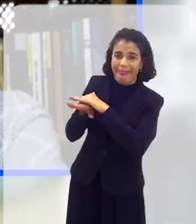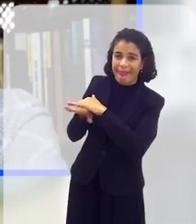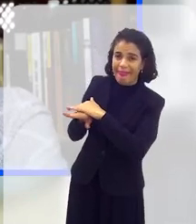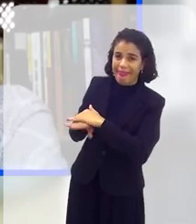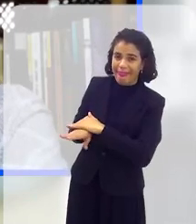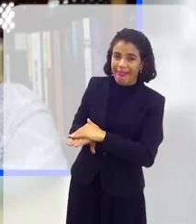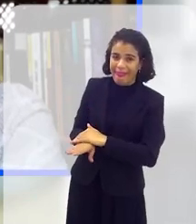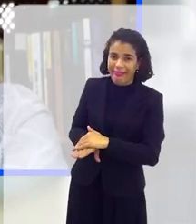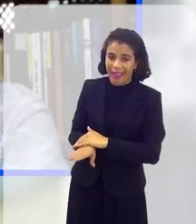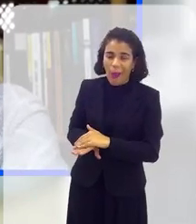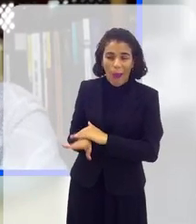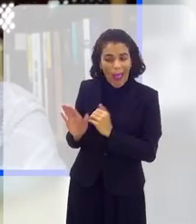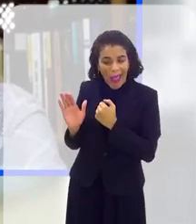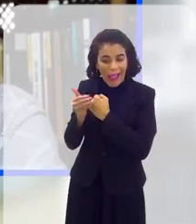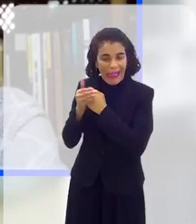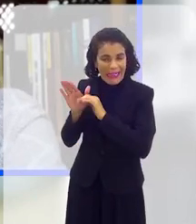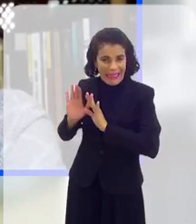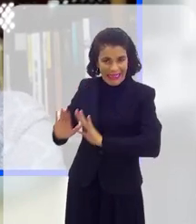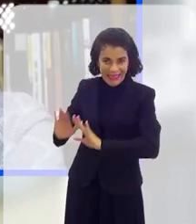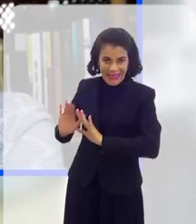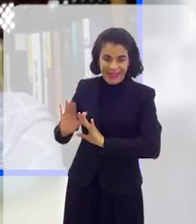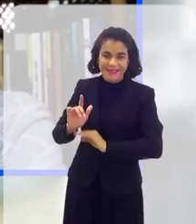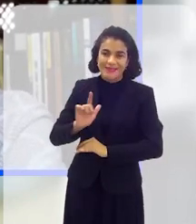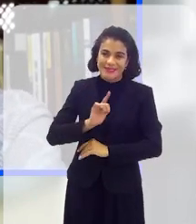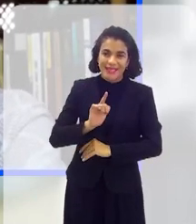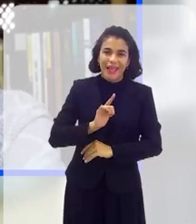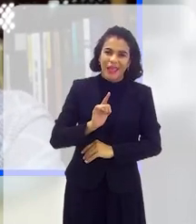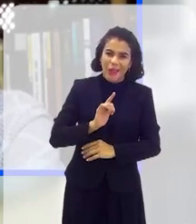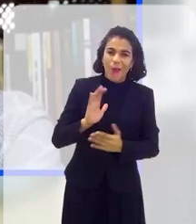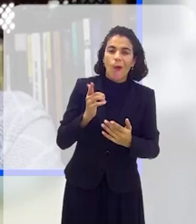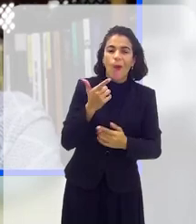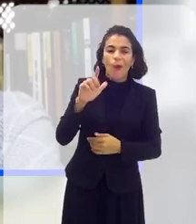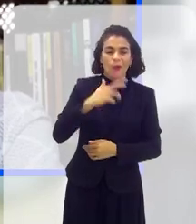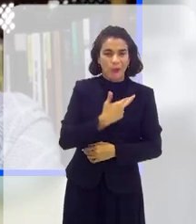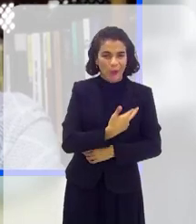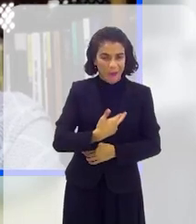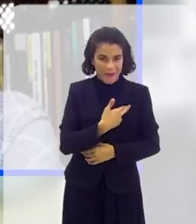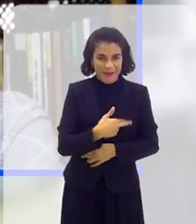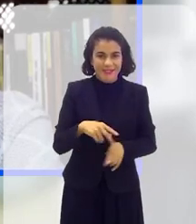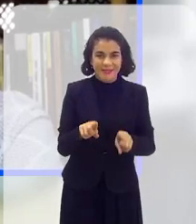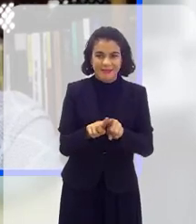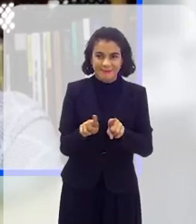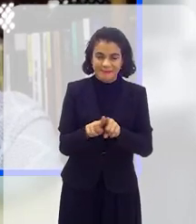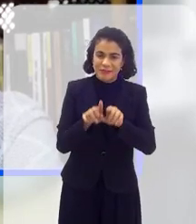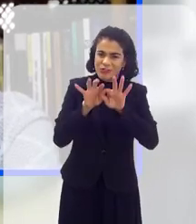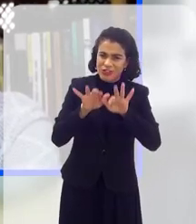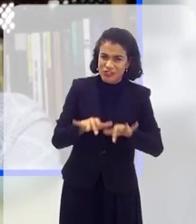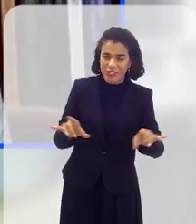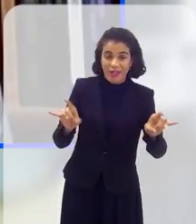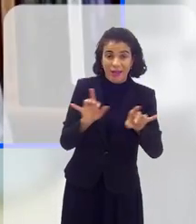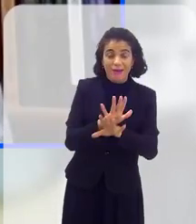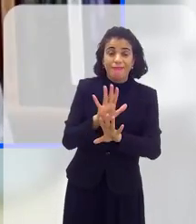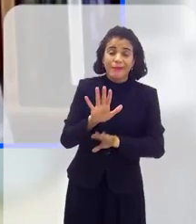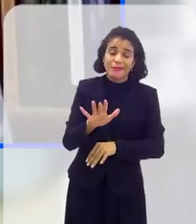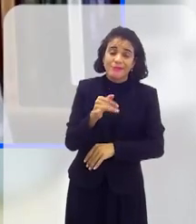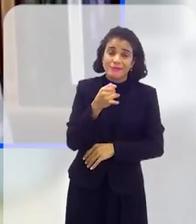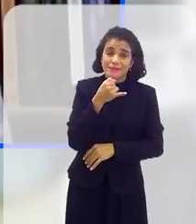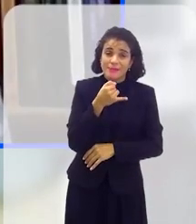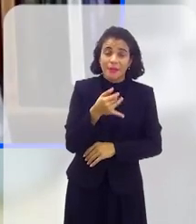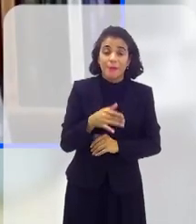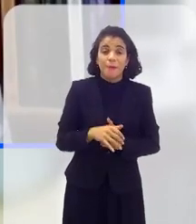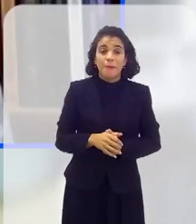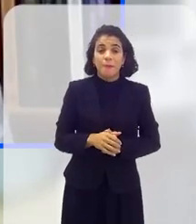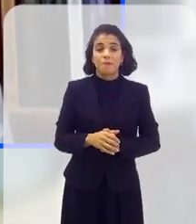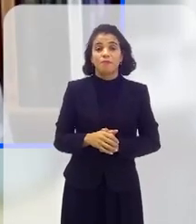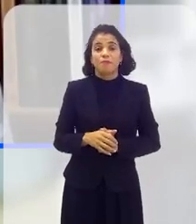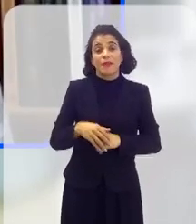Então, meu livro de poesia está guardado aí, eu tenho um outro romance também